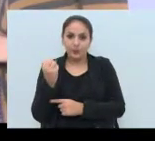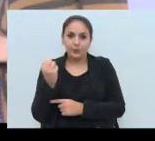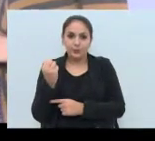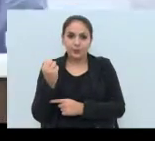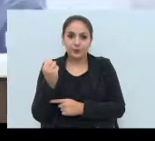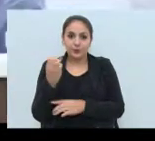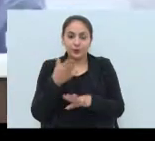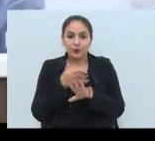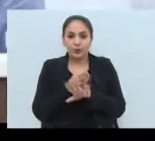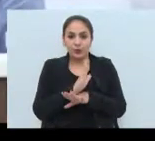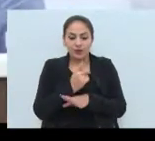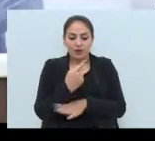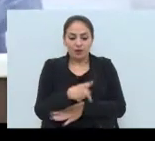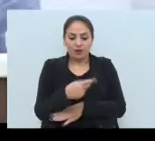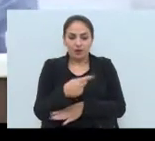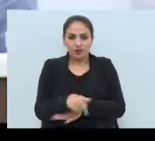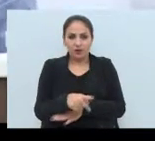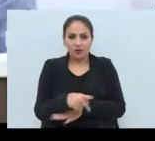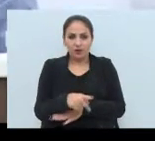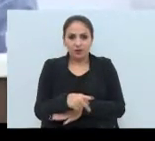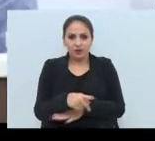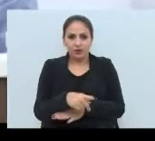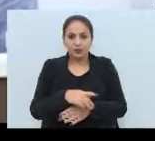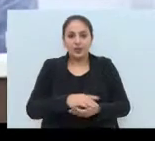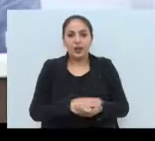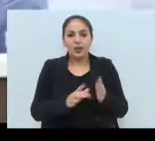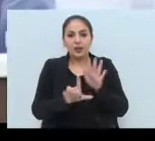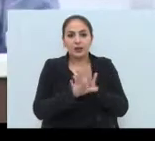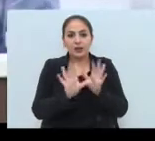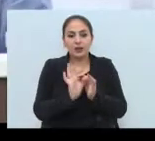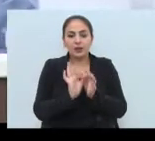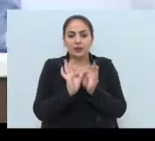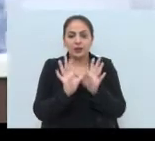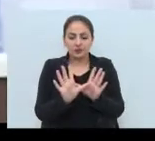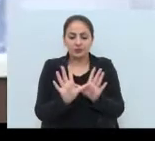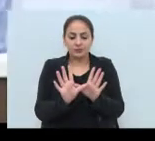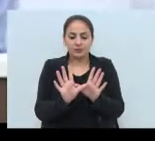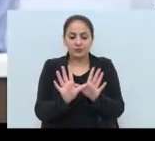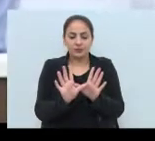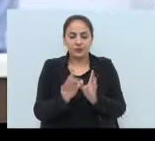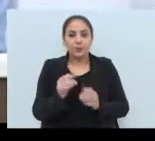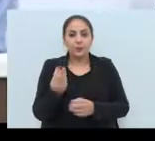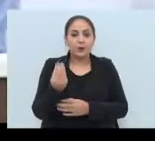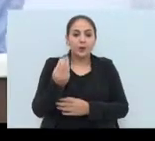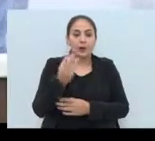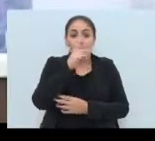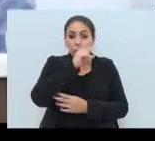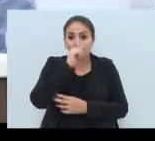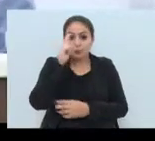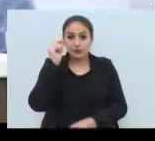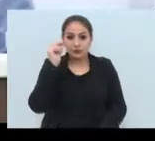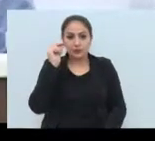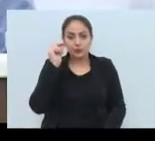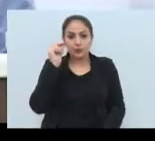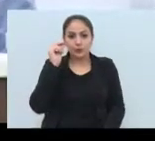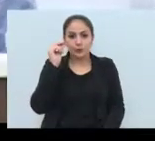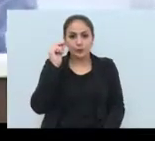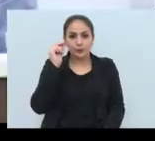1998, foi aprovada aqui nessa casa uma lei autorizativa para o